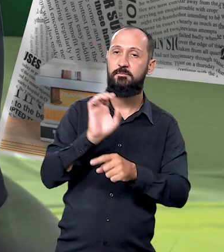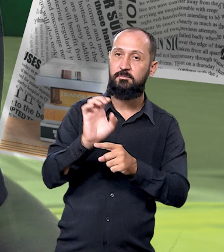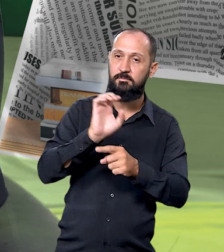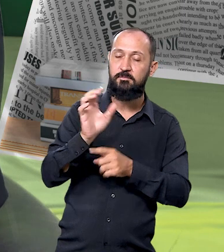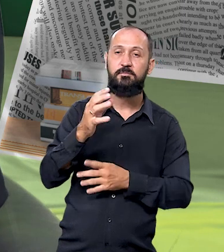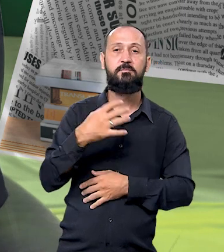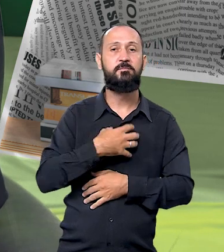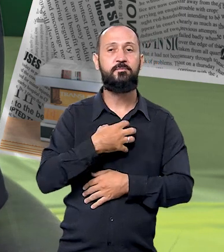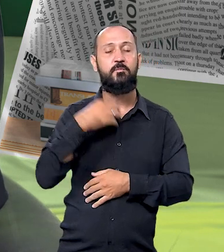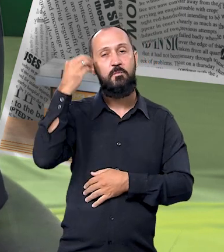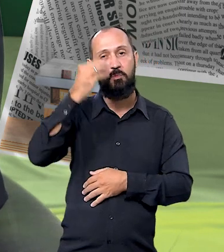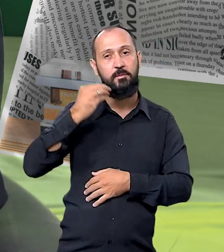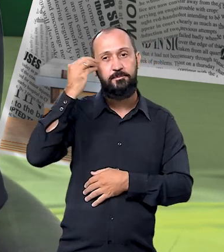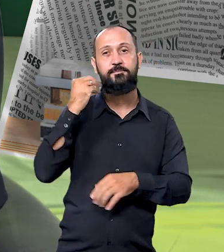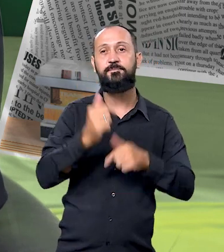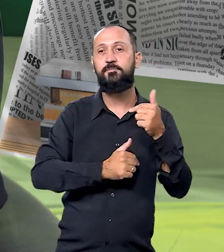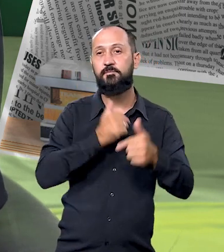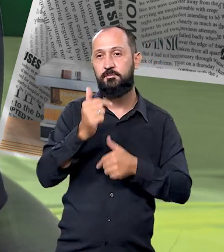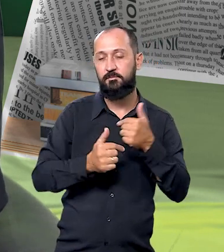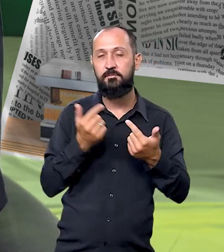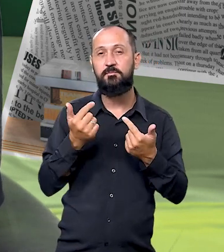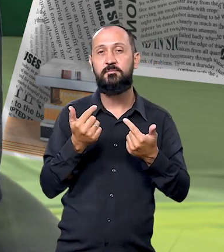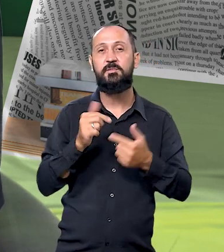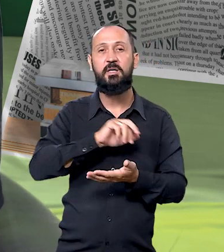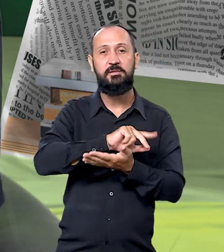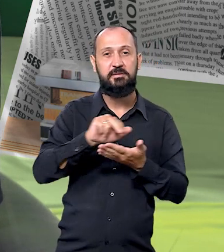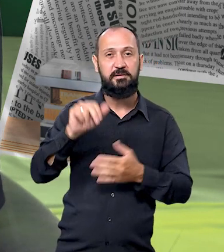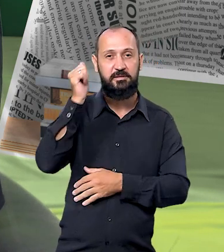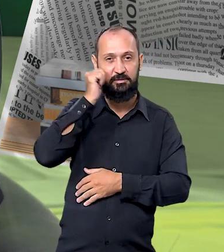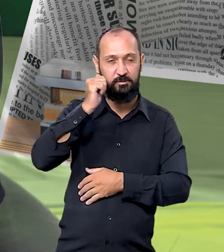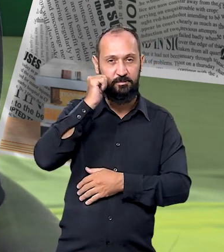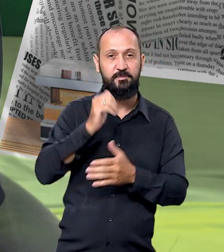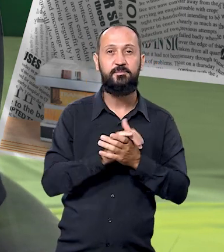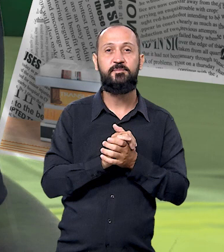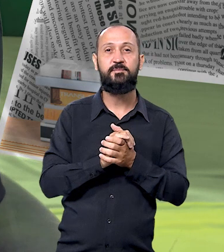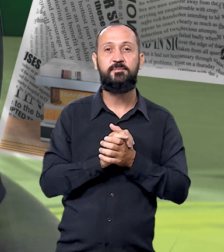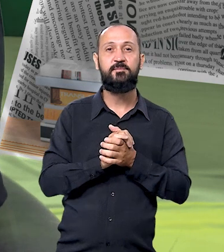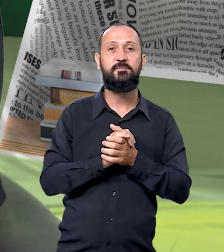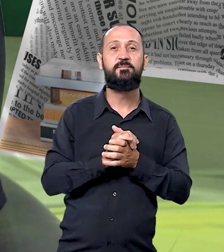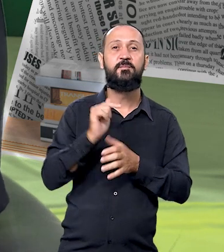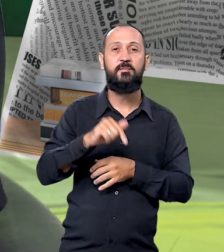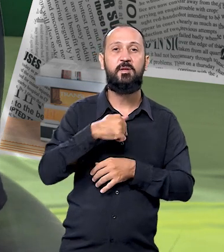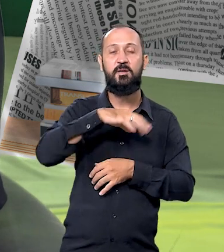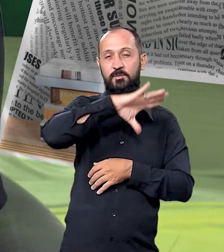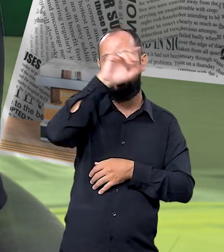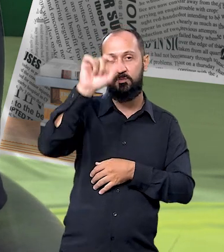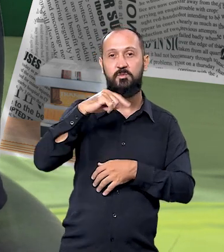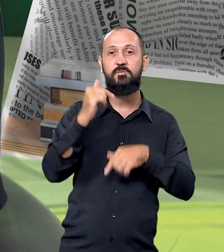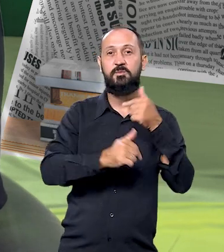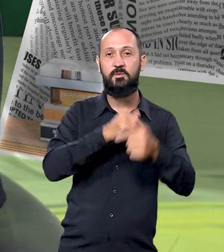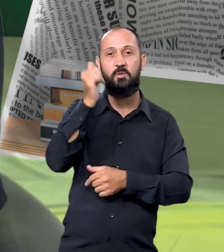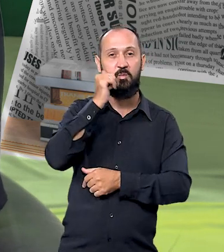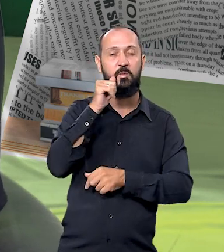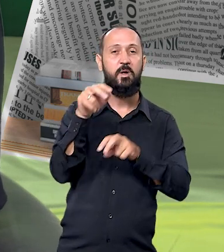lá no estado da Bahia, eu tive essa experiência de trabalhar com a diversidade das mulheres, E aqui ainda, antes de ir no Mato Grosso do